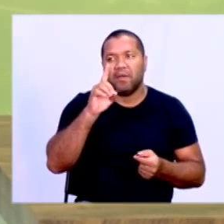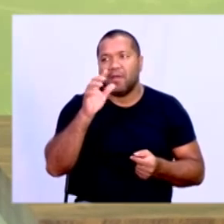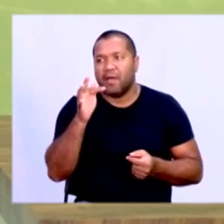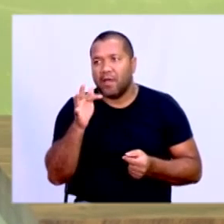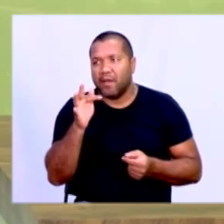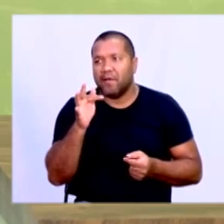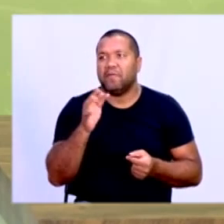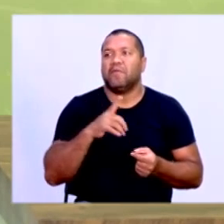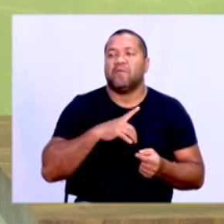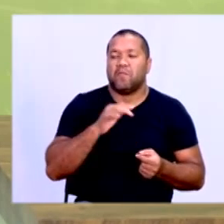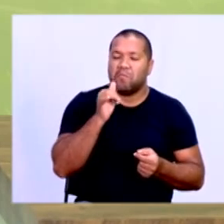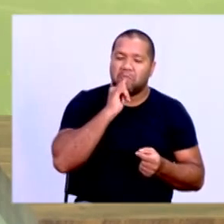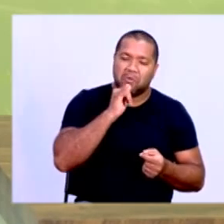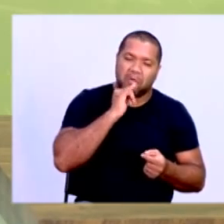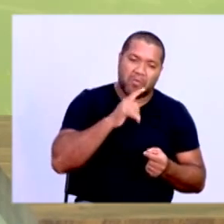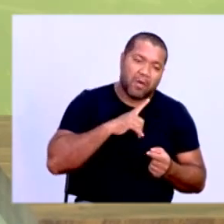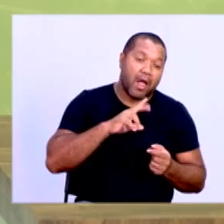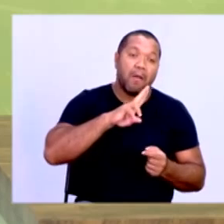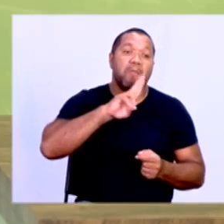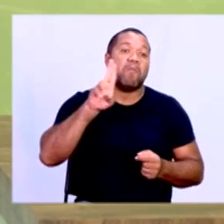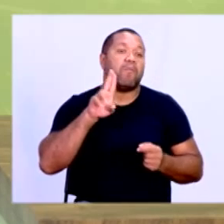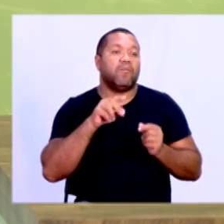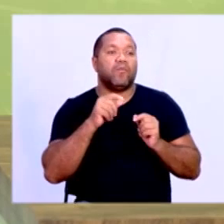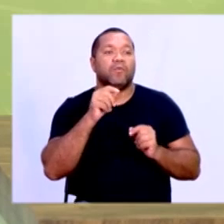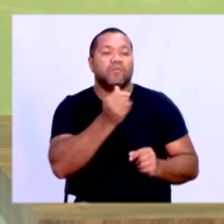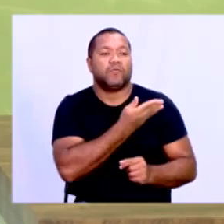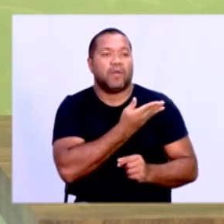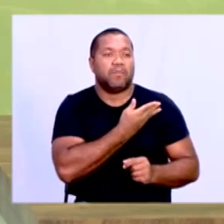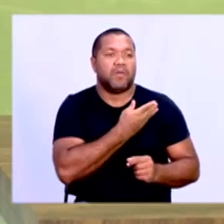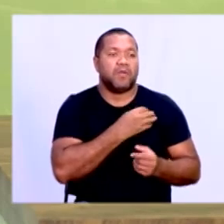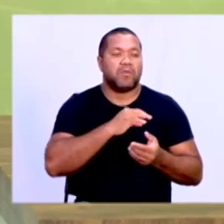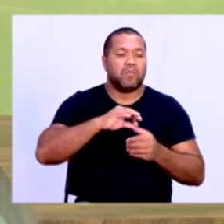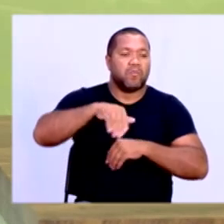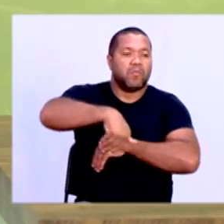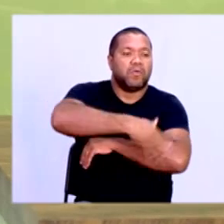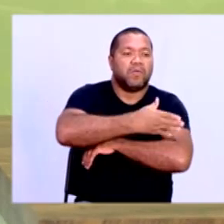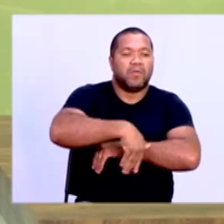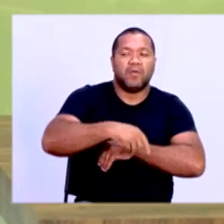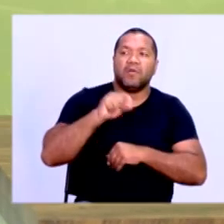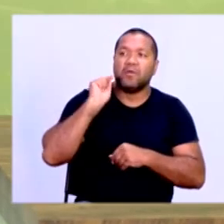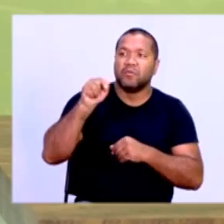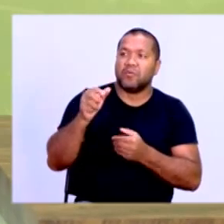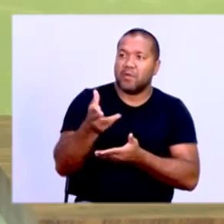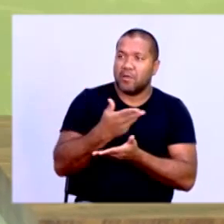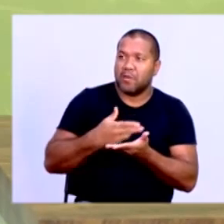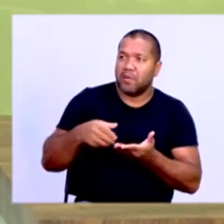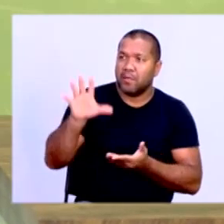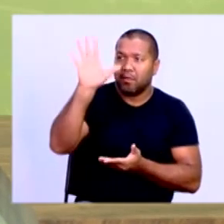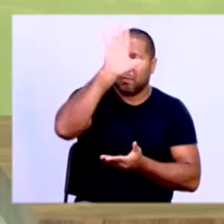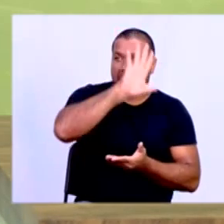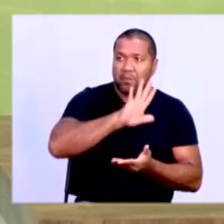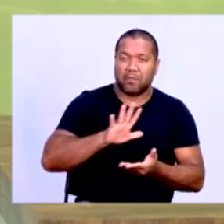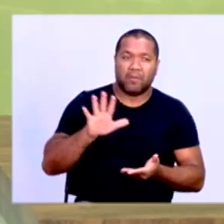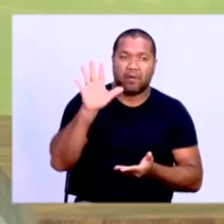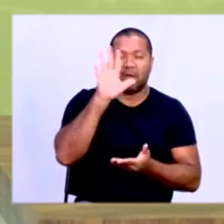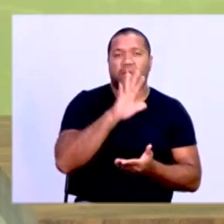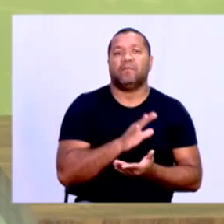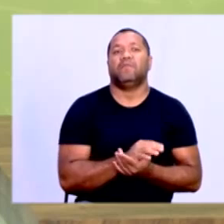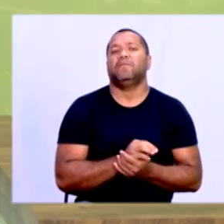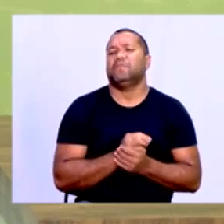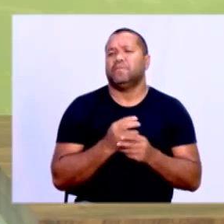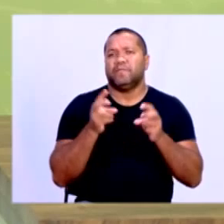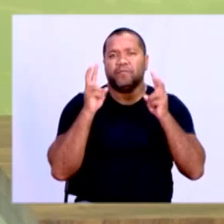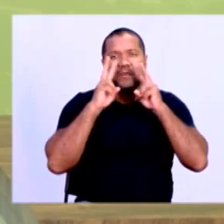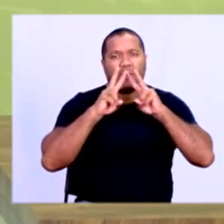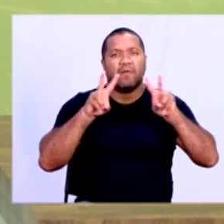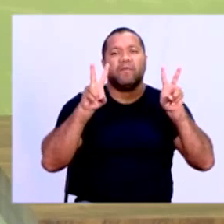nome dos amigos, o seu endereço, a sua imagem no mapa. Então uma visão, ela é muito ampla, ela pode ser qualquer coisa